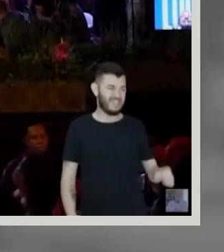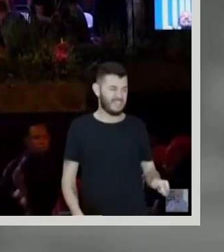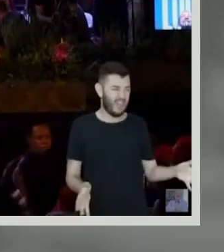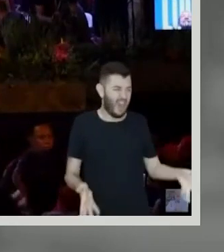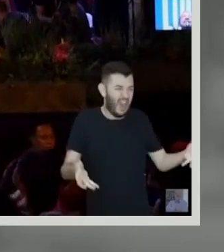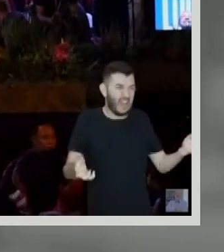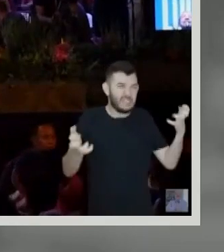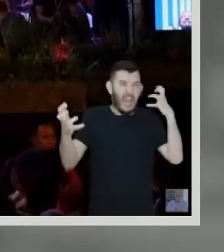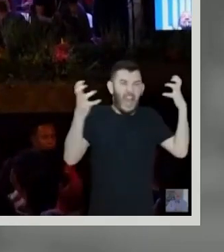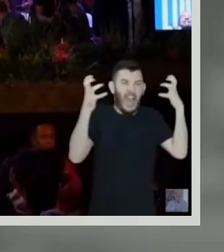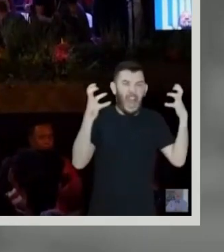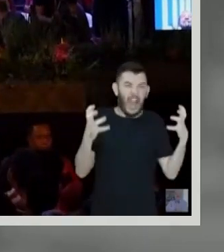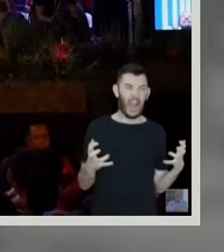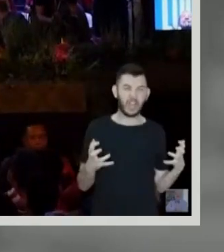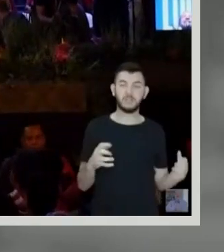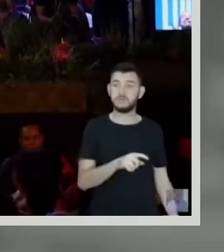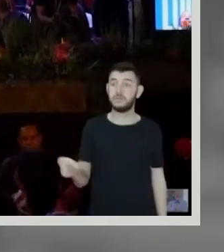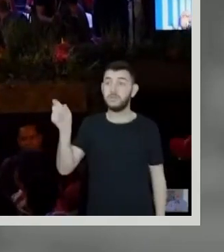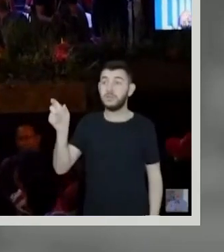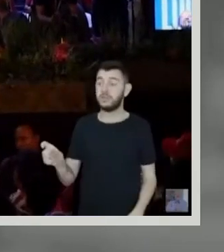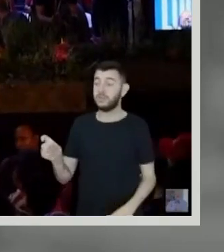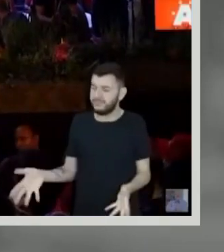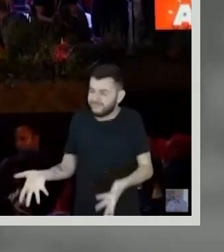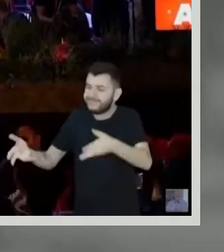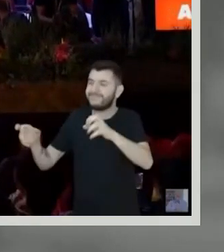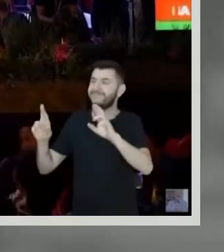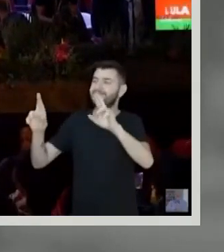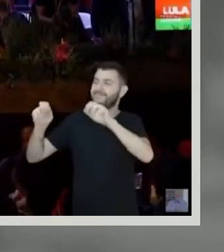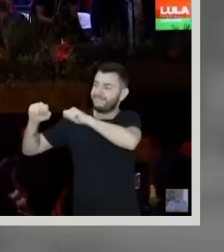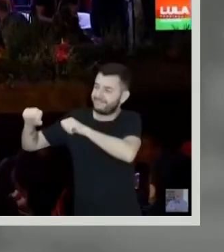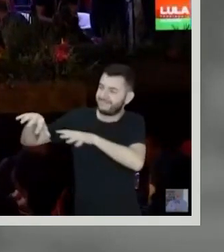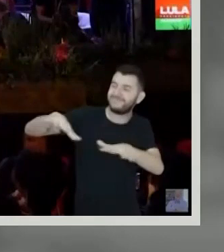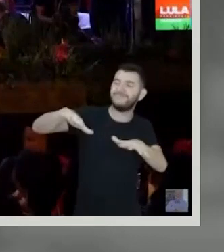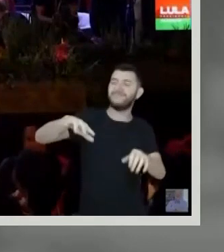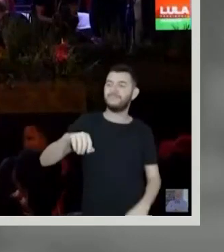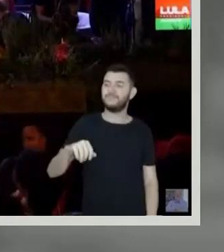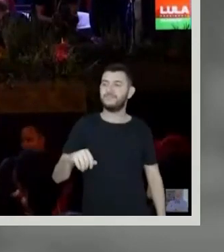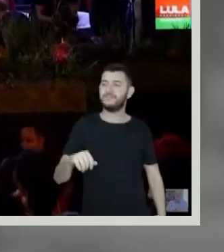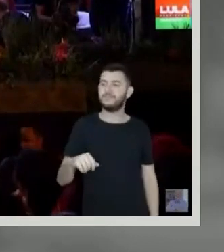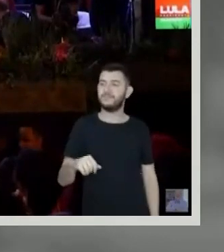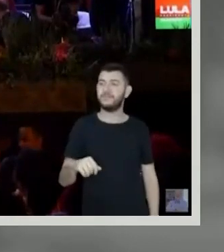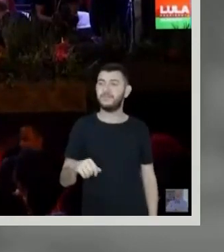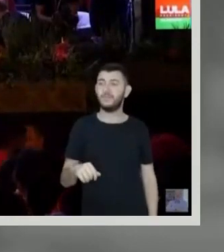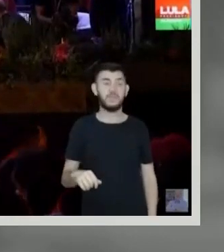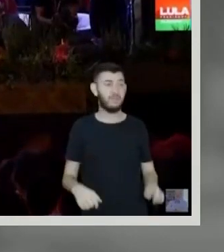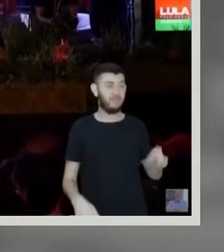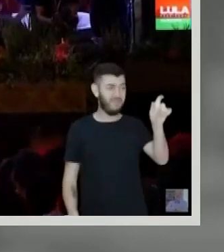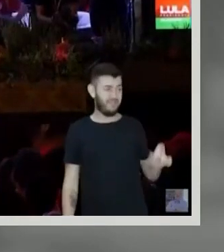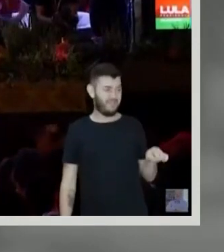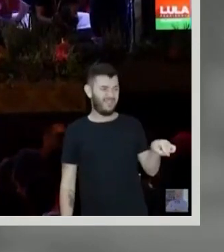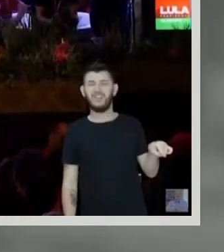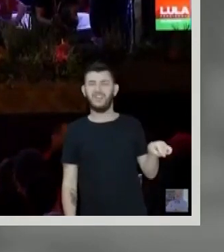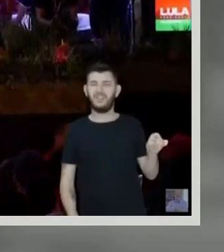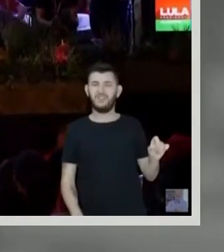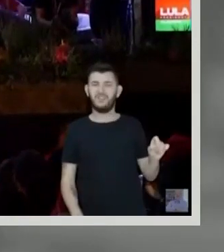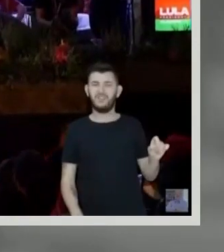institutos de pesquisa podem causar essa impressão. Se continuarem colocando Lula com 40 e muitos